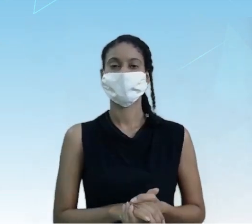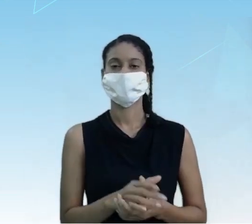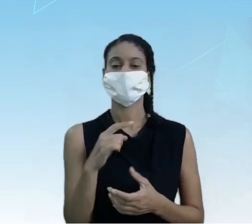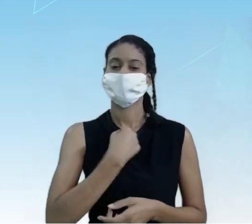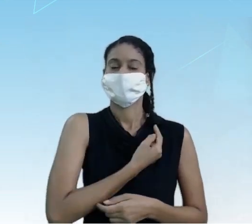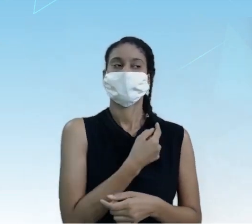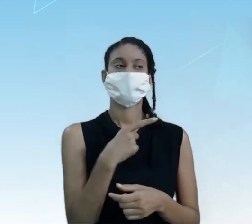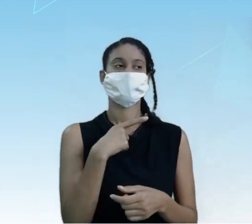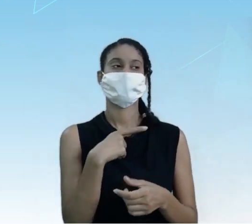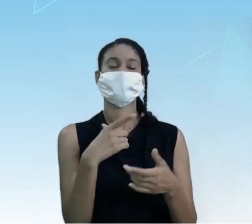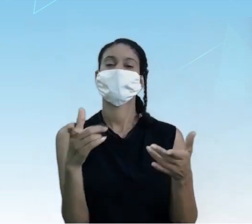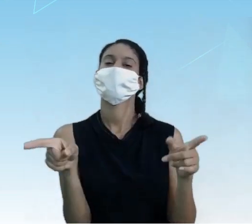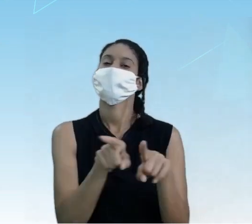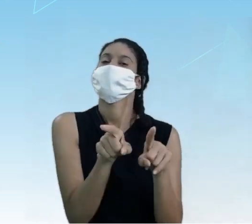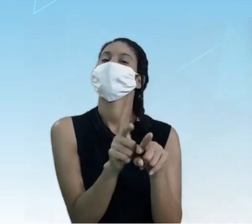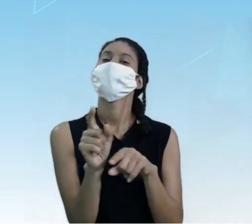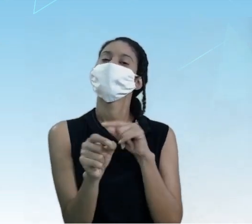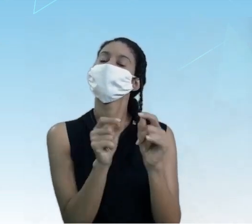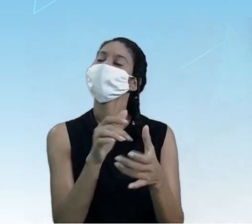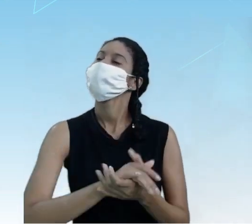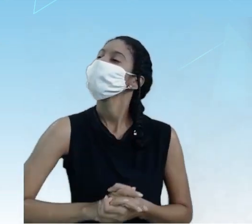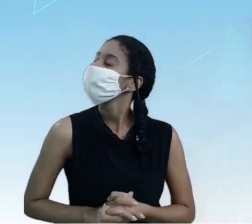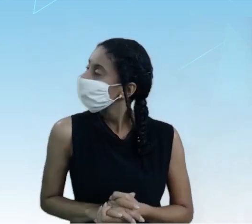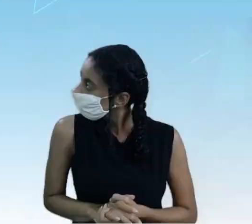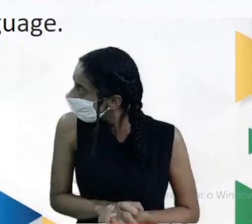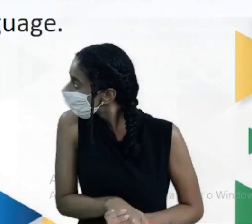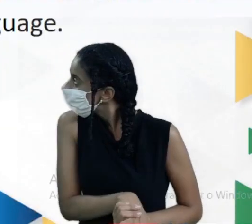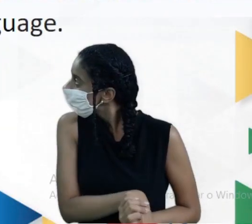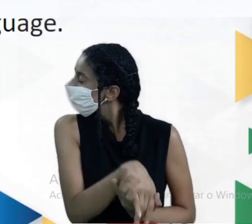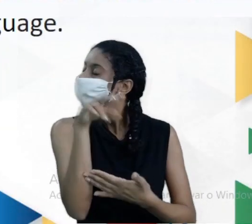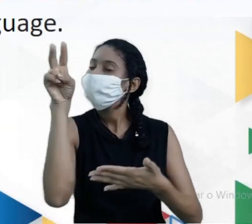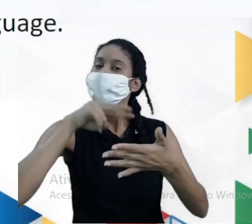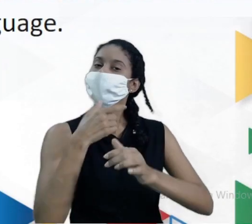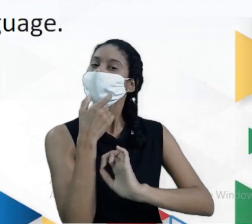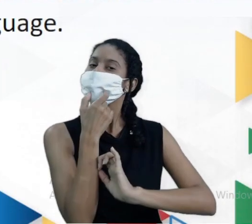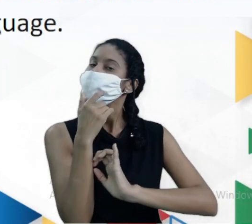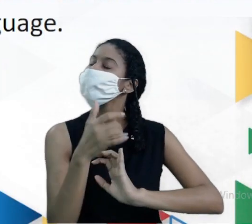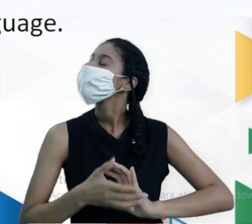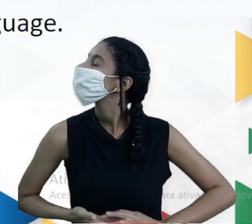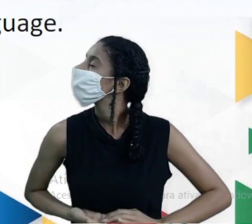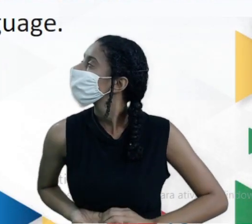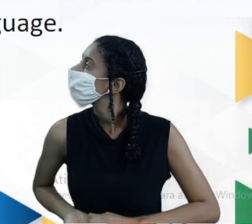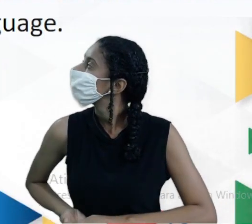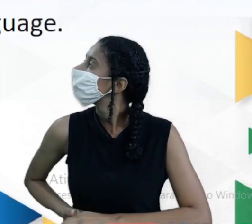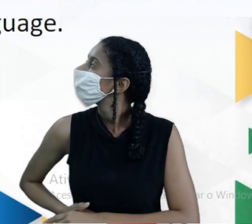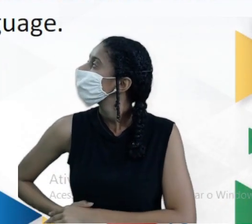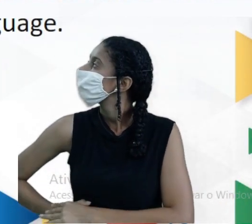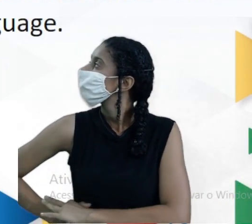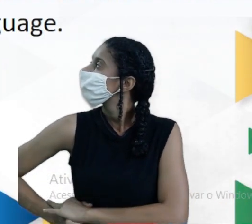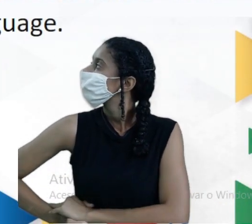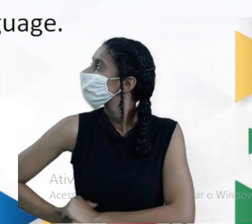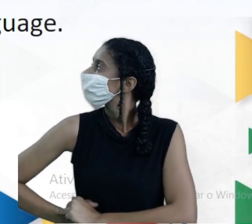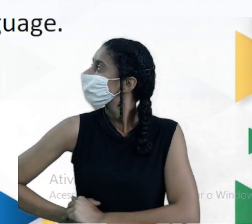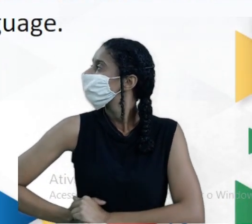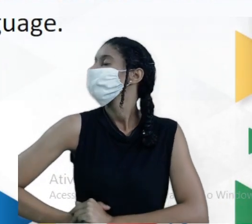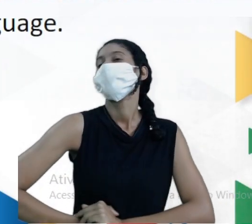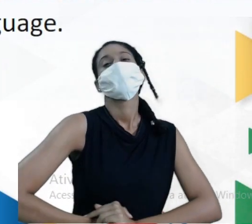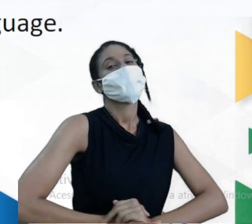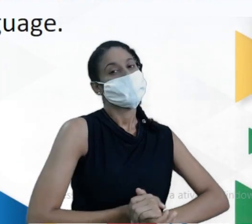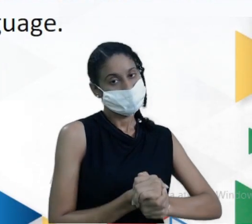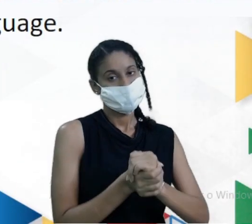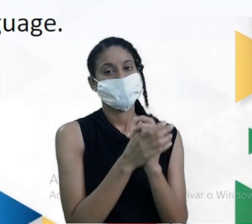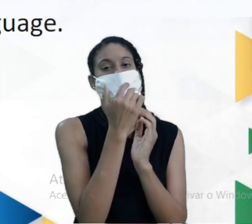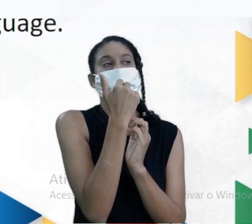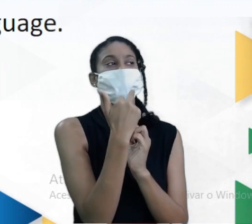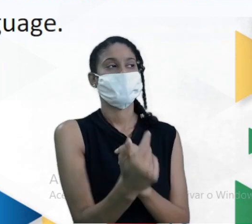tem aí, né? A language become international due to the power of its people, the political and the military. A língua ela